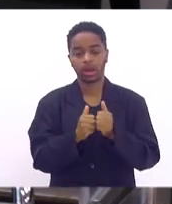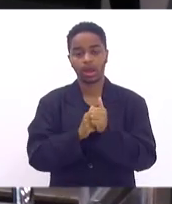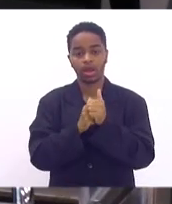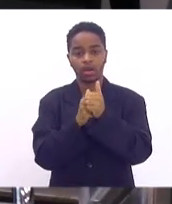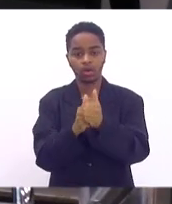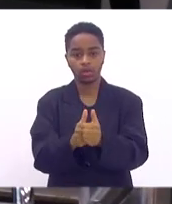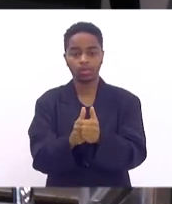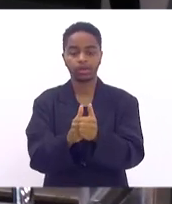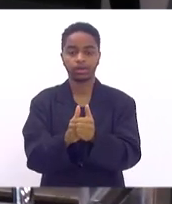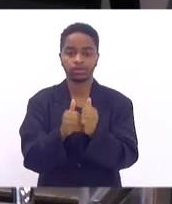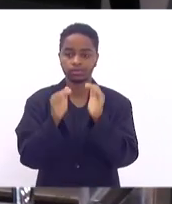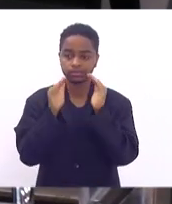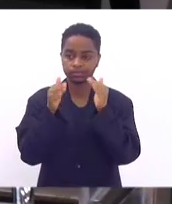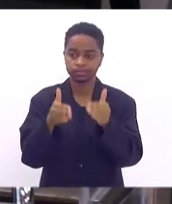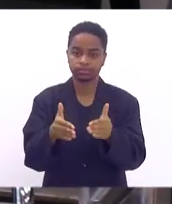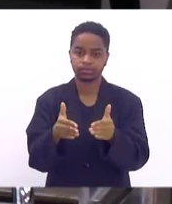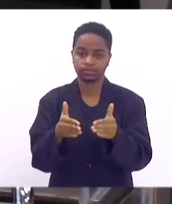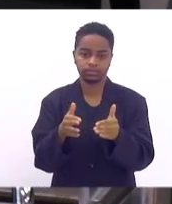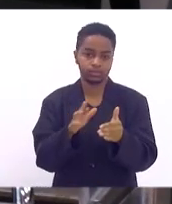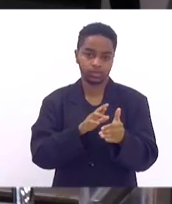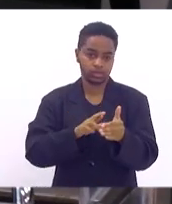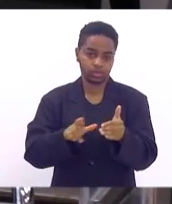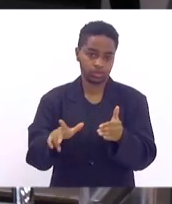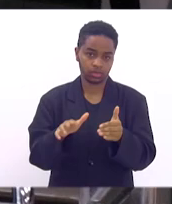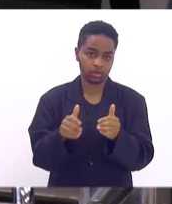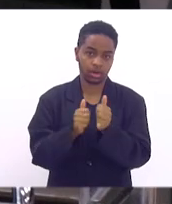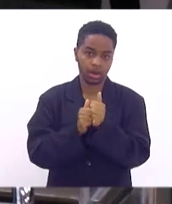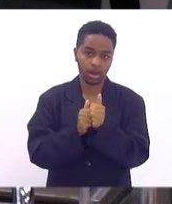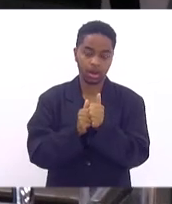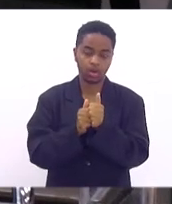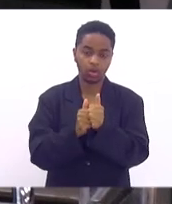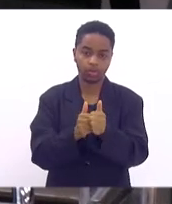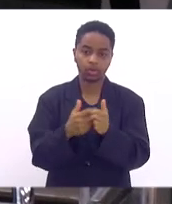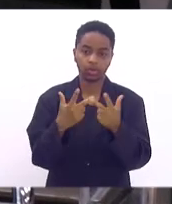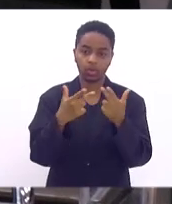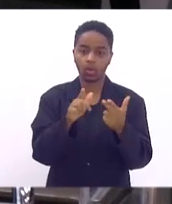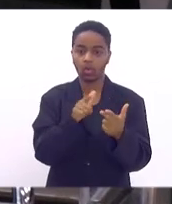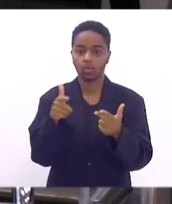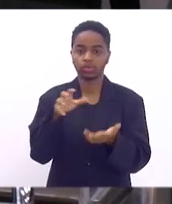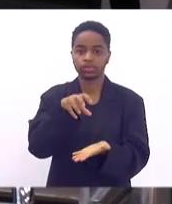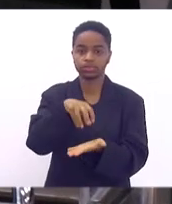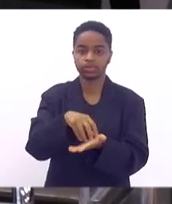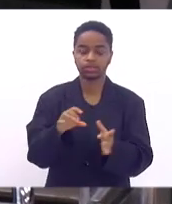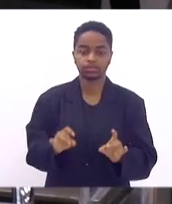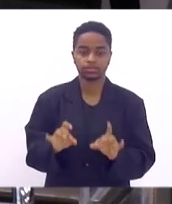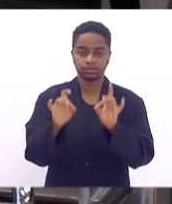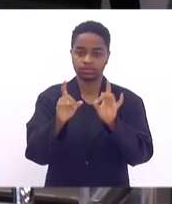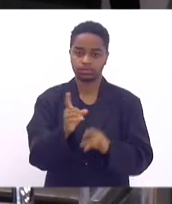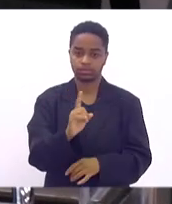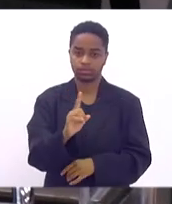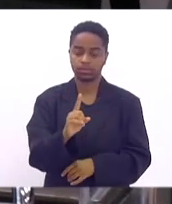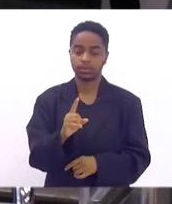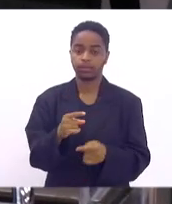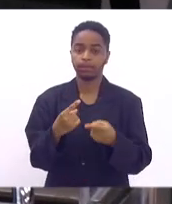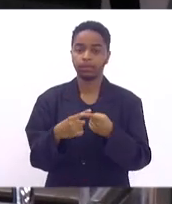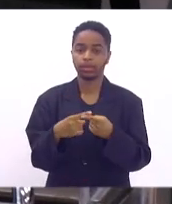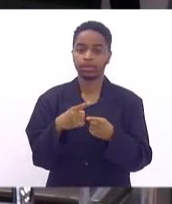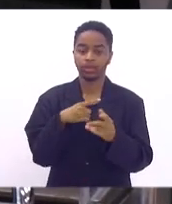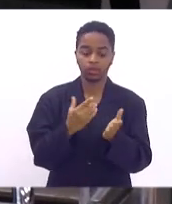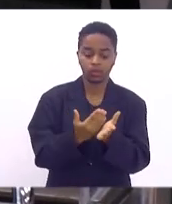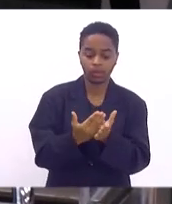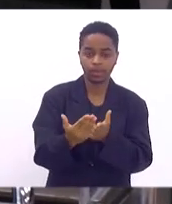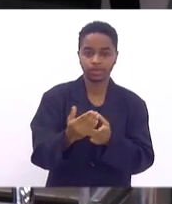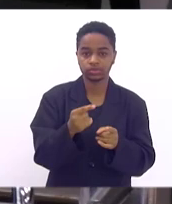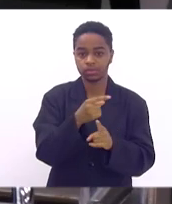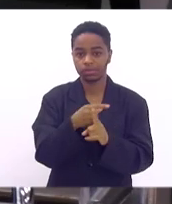acompanhamento breve focal. Não é um acompanhamento como os dos centros especializados, que não tem. Ele é breve focal justamente porque ele tem início, meio e